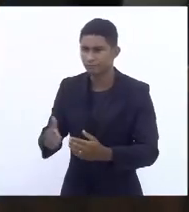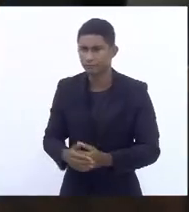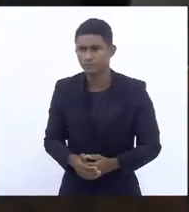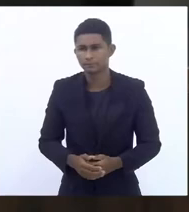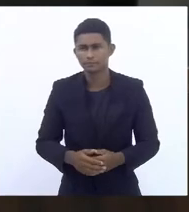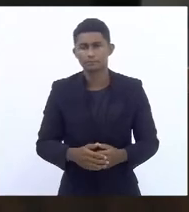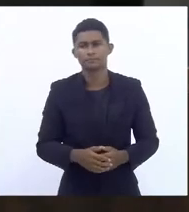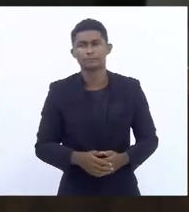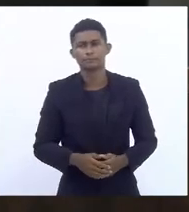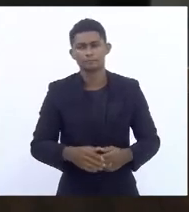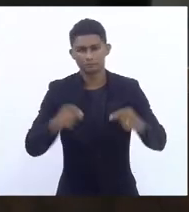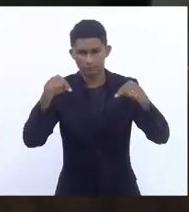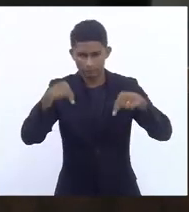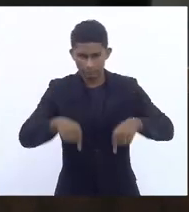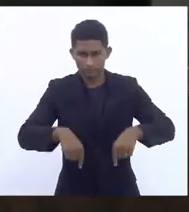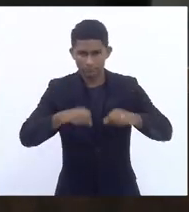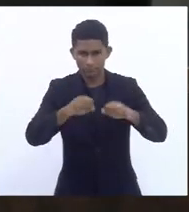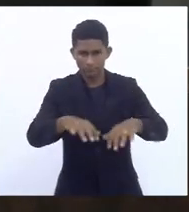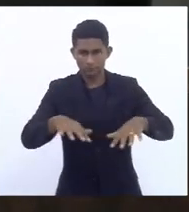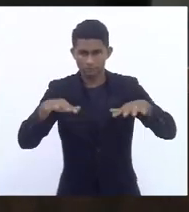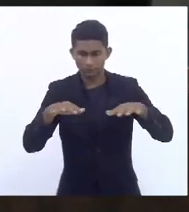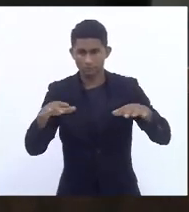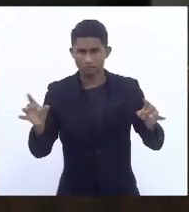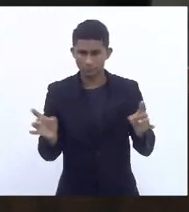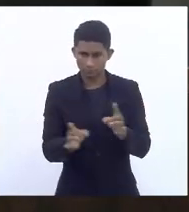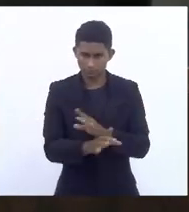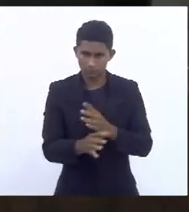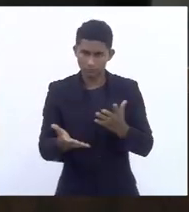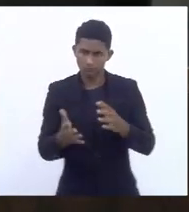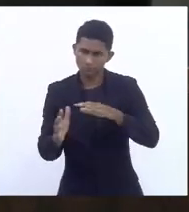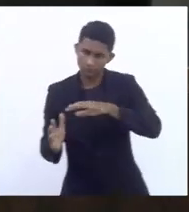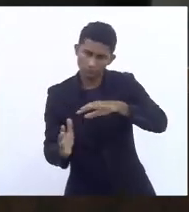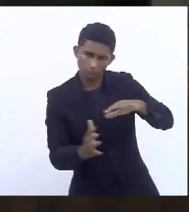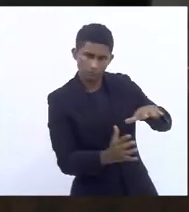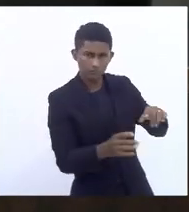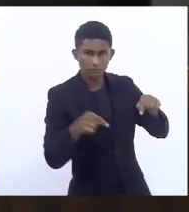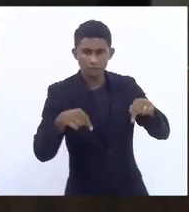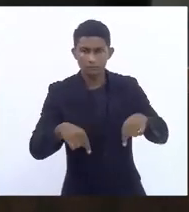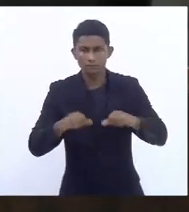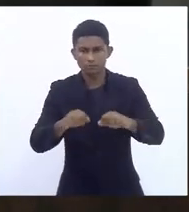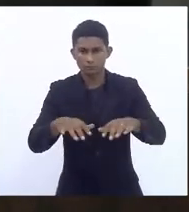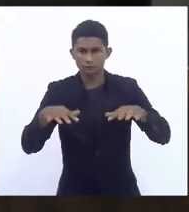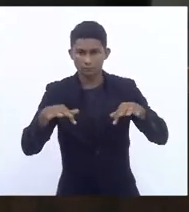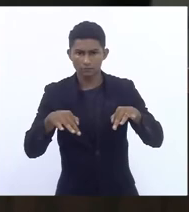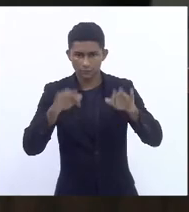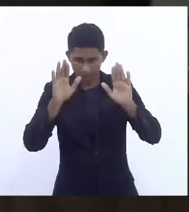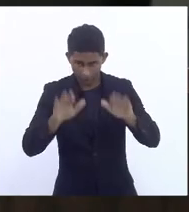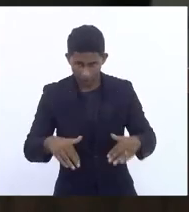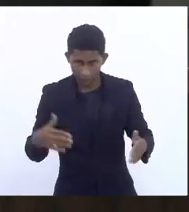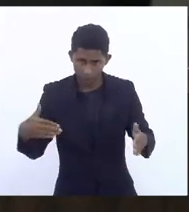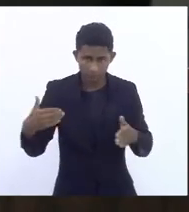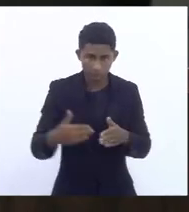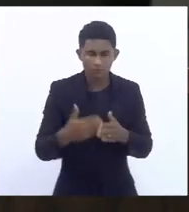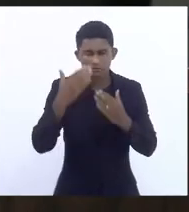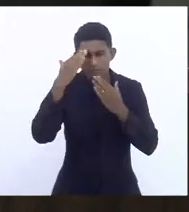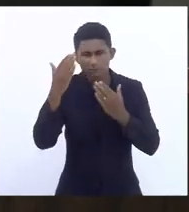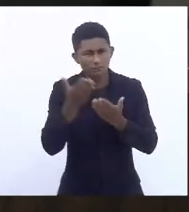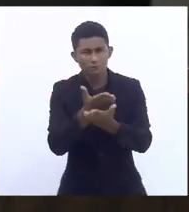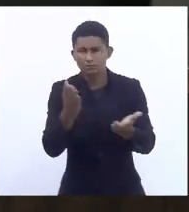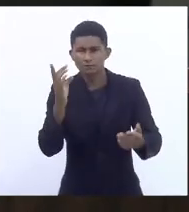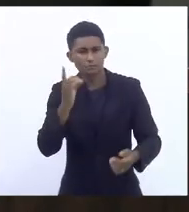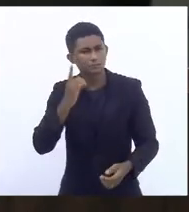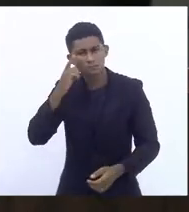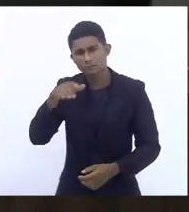Encerrada a presente sessão, passo ao expediente final. Quero agradecer a todos e todas deputados. Obrigado pelo